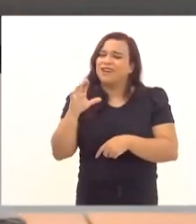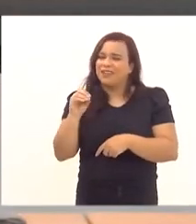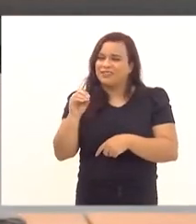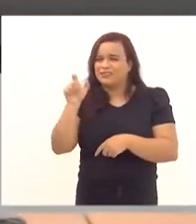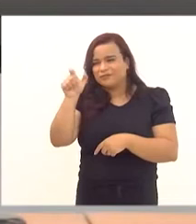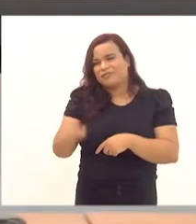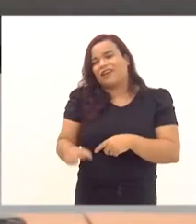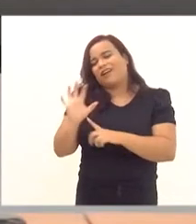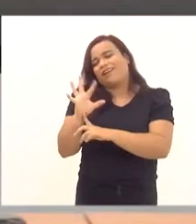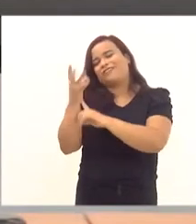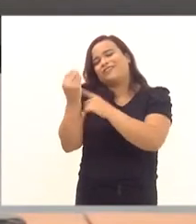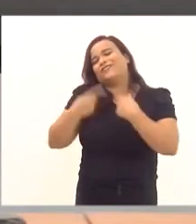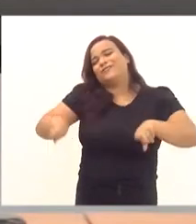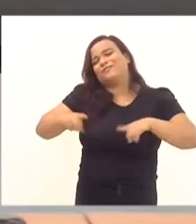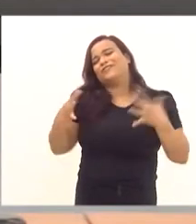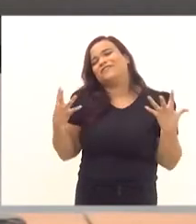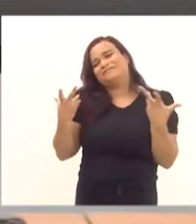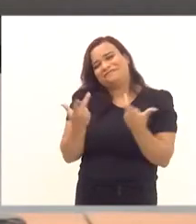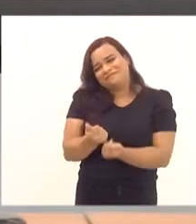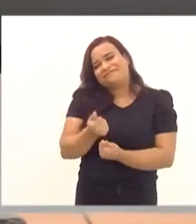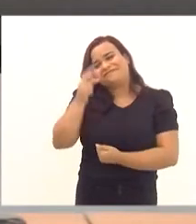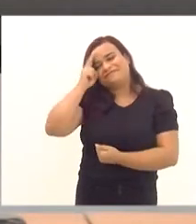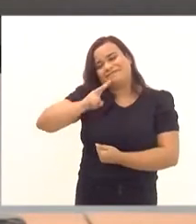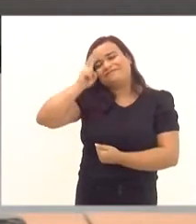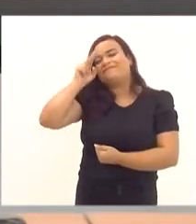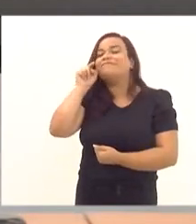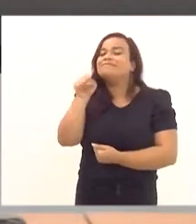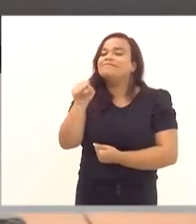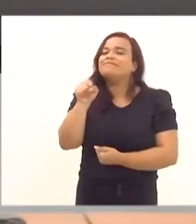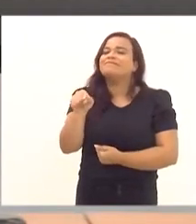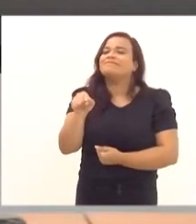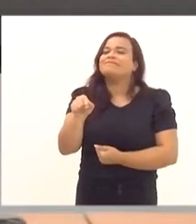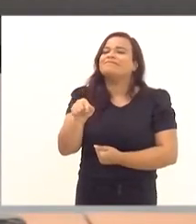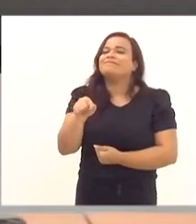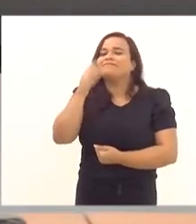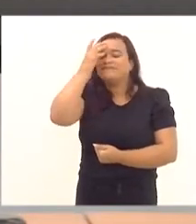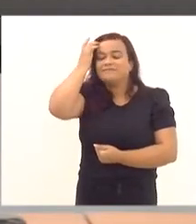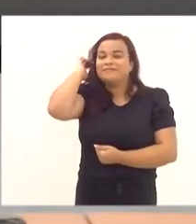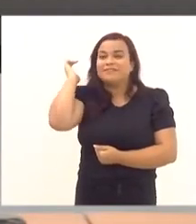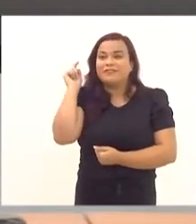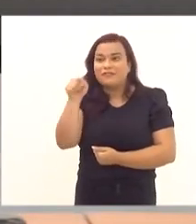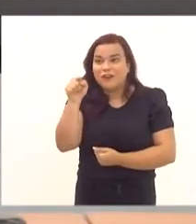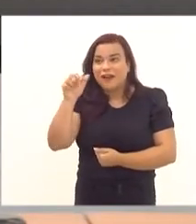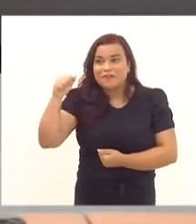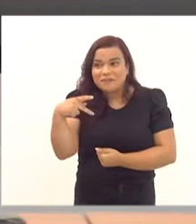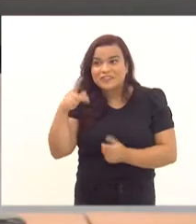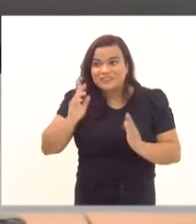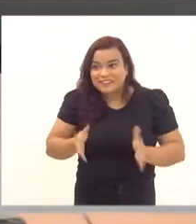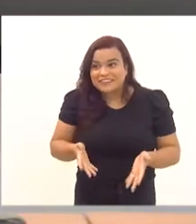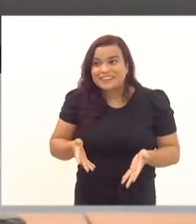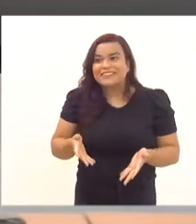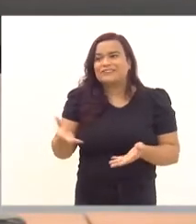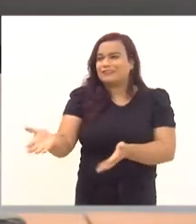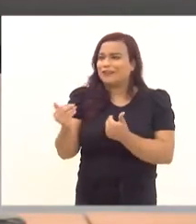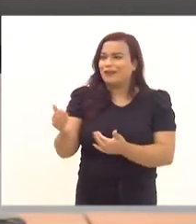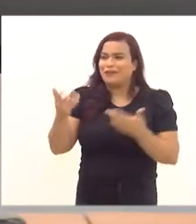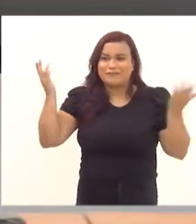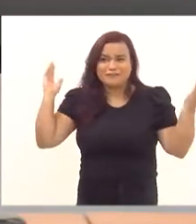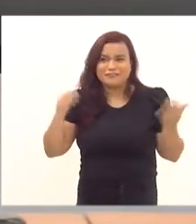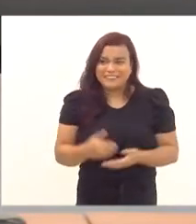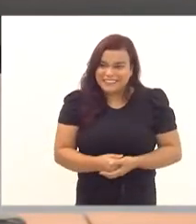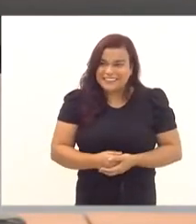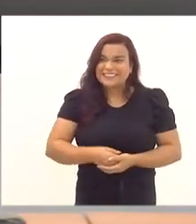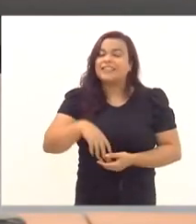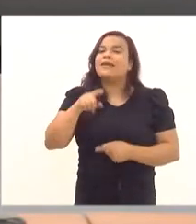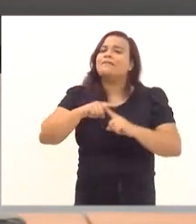artista músico brilhante sobre hoje não sabia nenhuma que já ta aposentado jovem aposentado